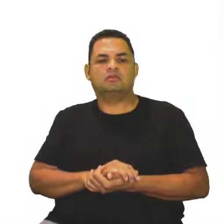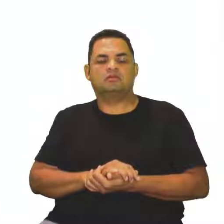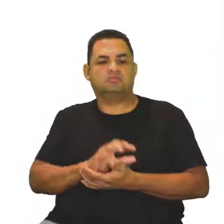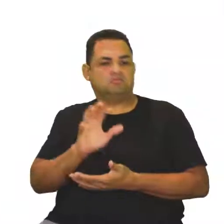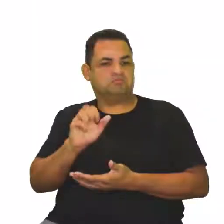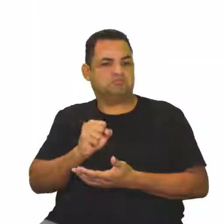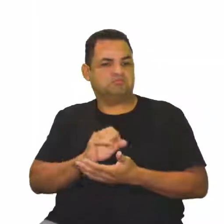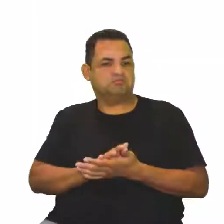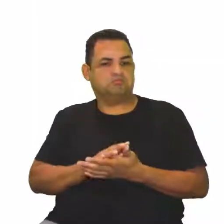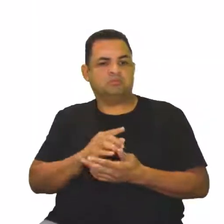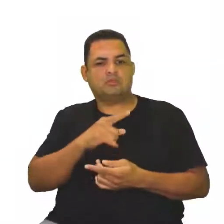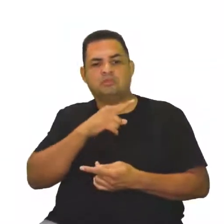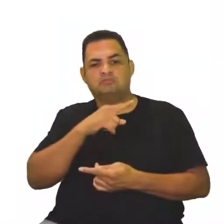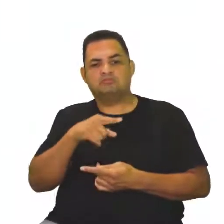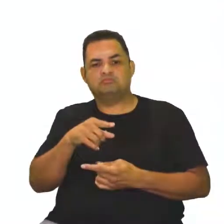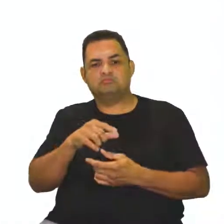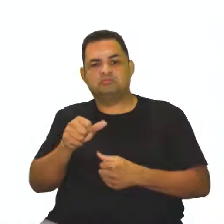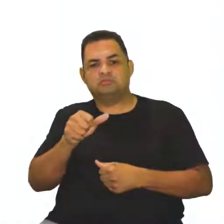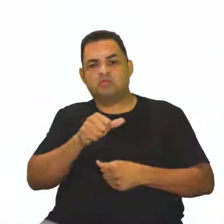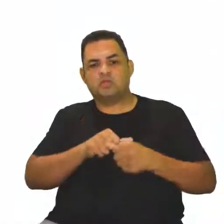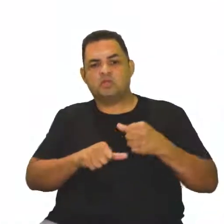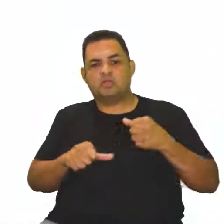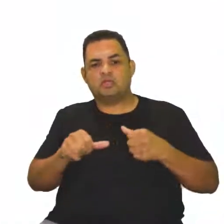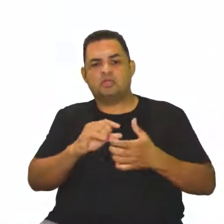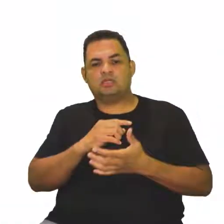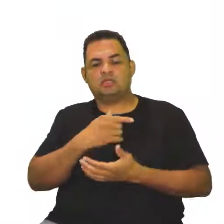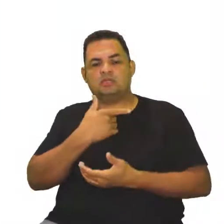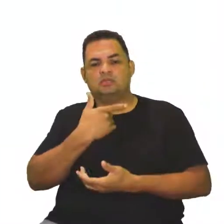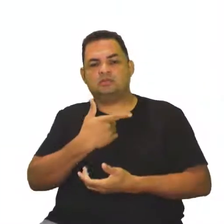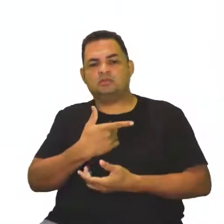ó, tá multiplicando, você passa o quê?